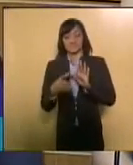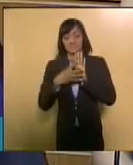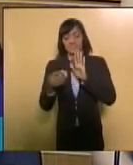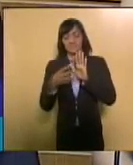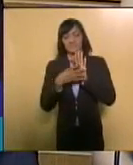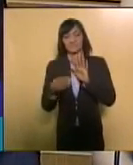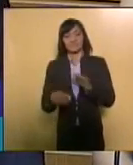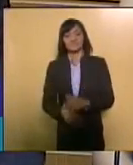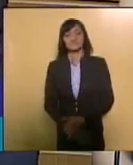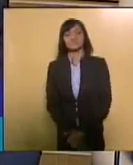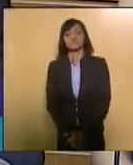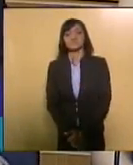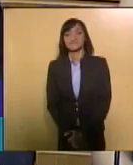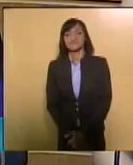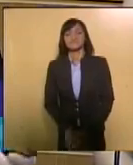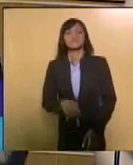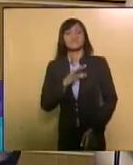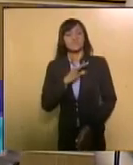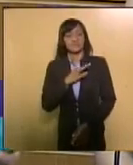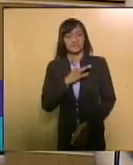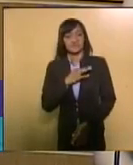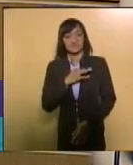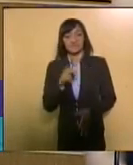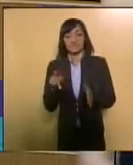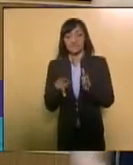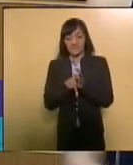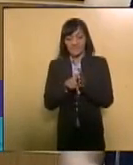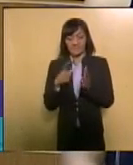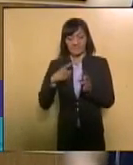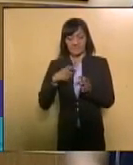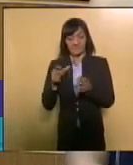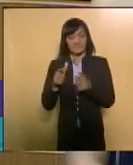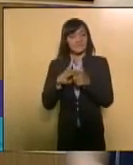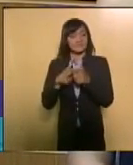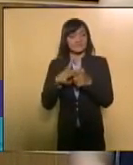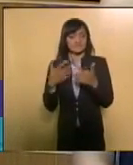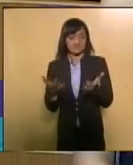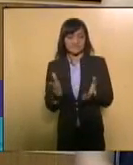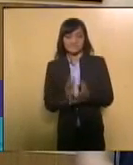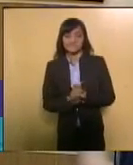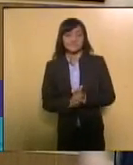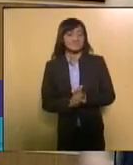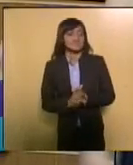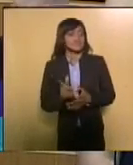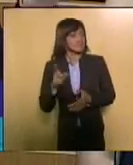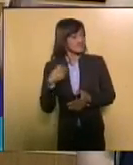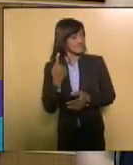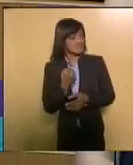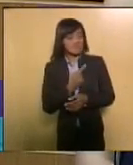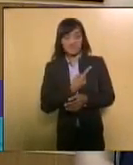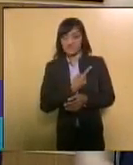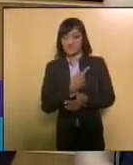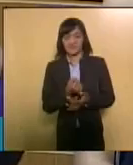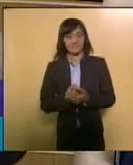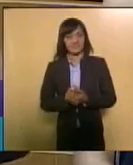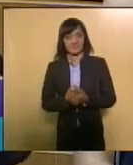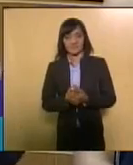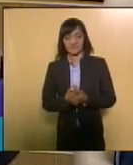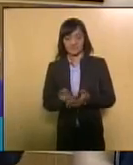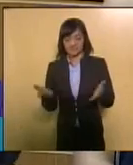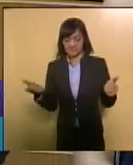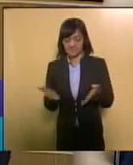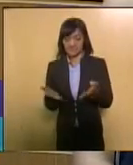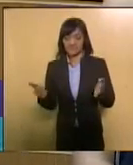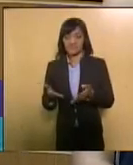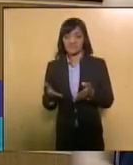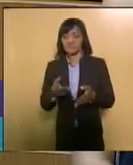de de policiamento orientado pro problema e mais recentemente a gente tem esse hoje no